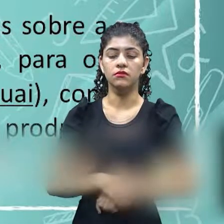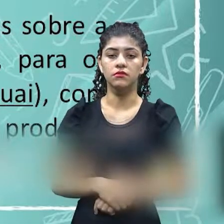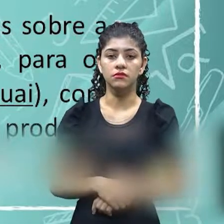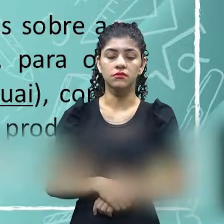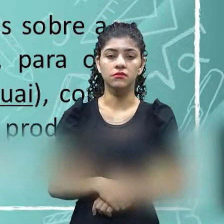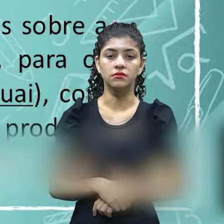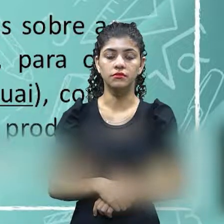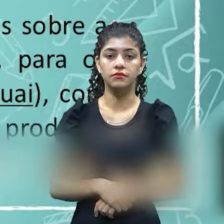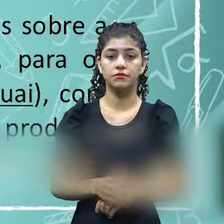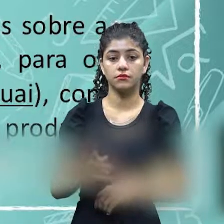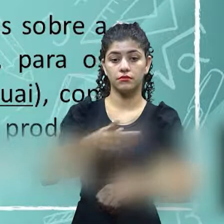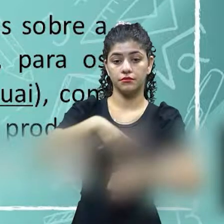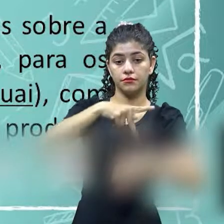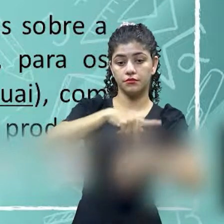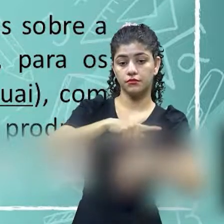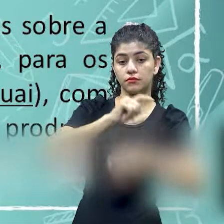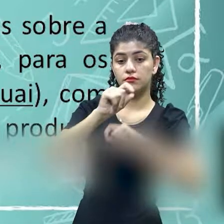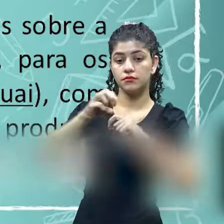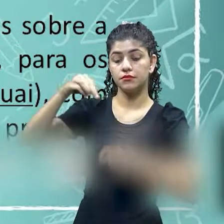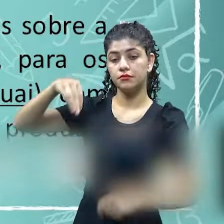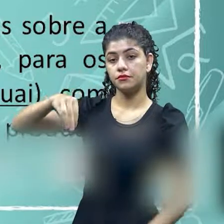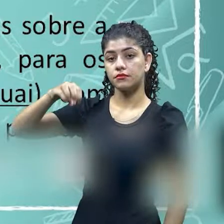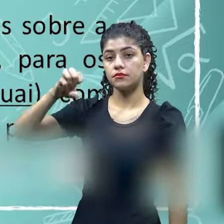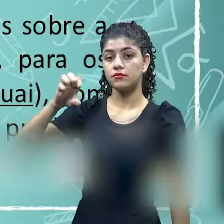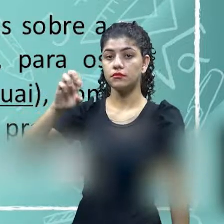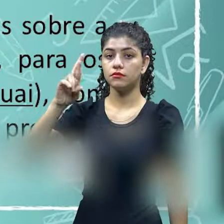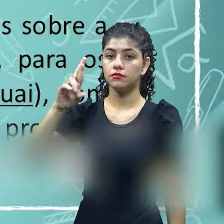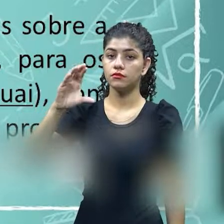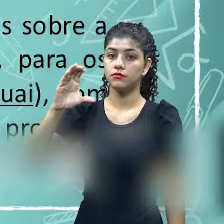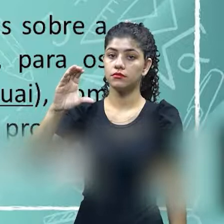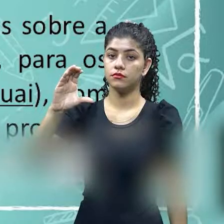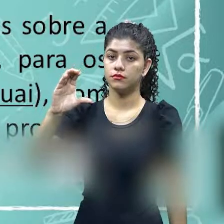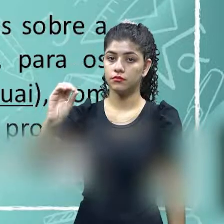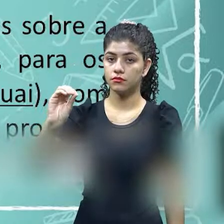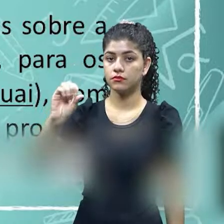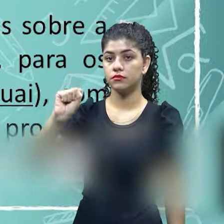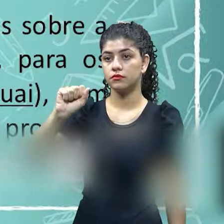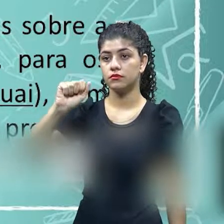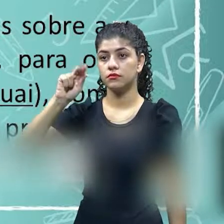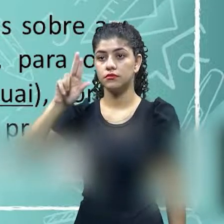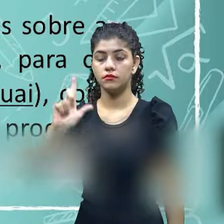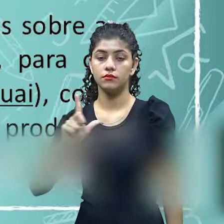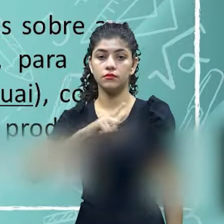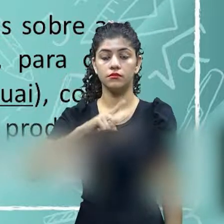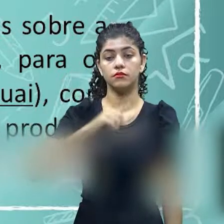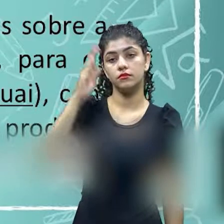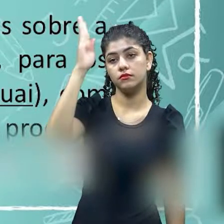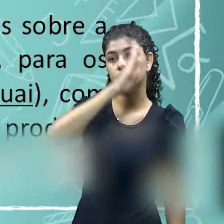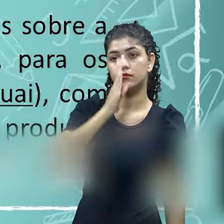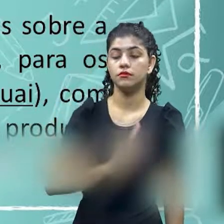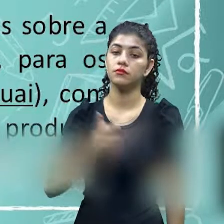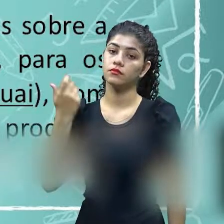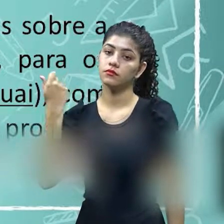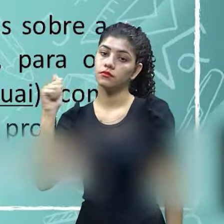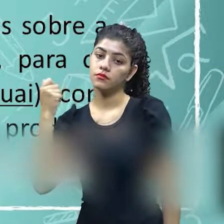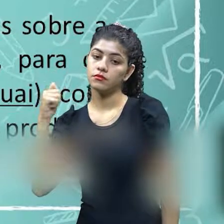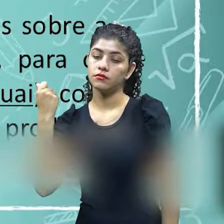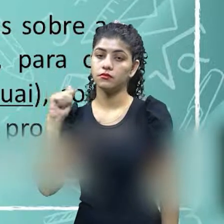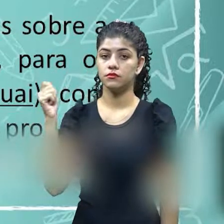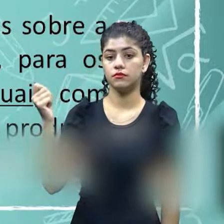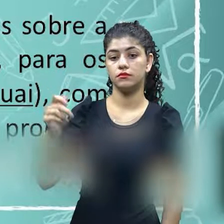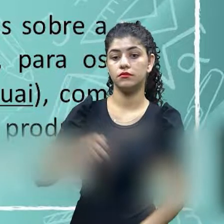bloco econômico da Mercosul, temos aqui os países quais são os pertencentes: o Brasil, a Argentina, Paraguai e